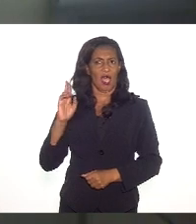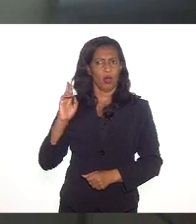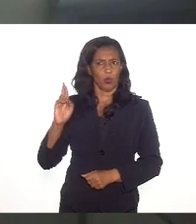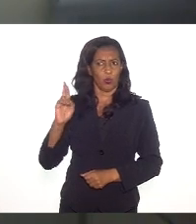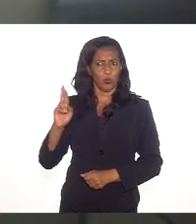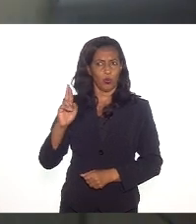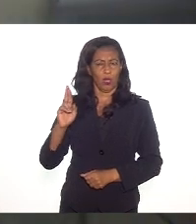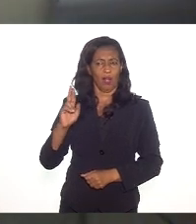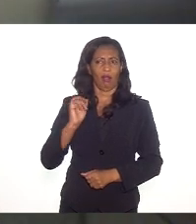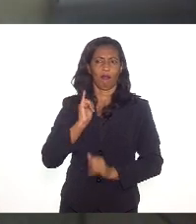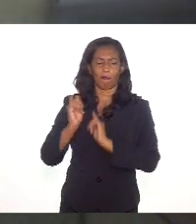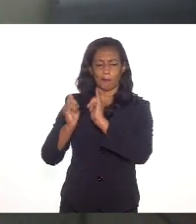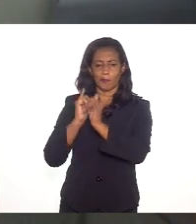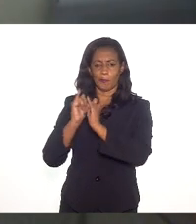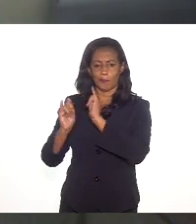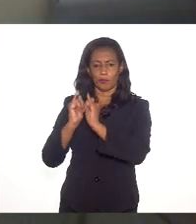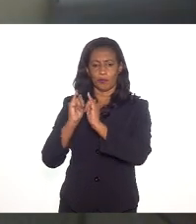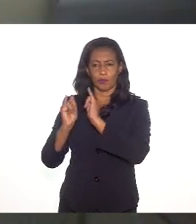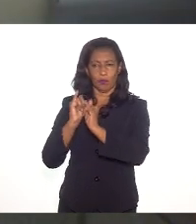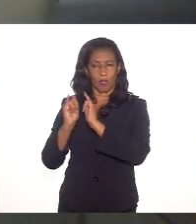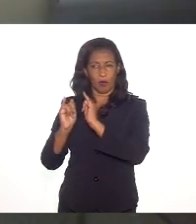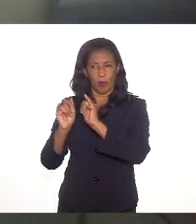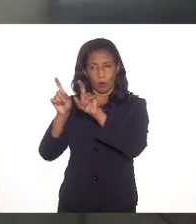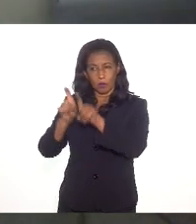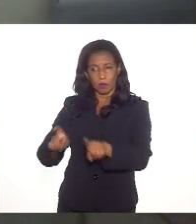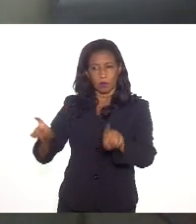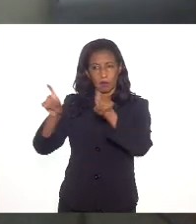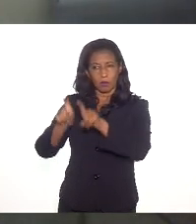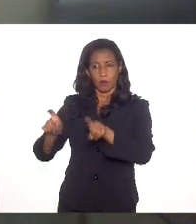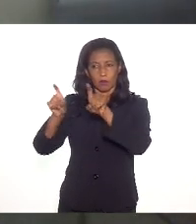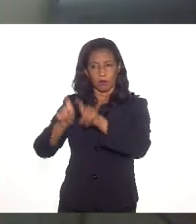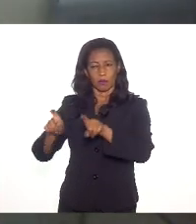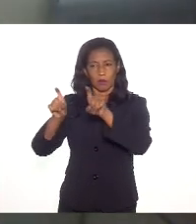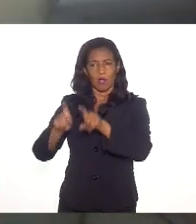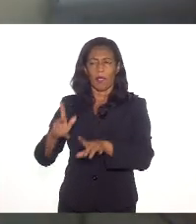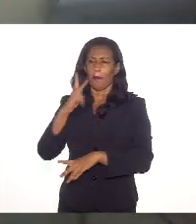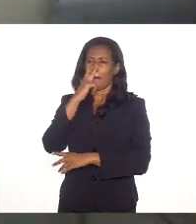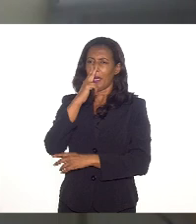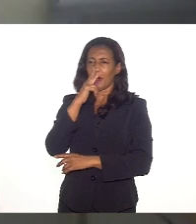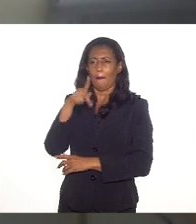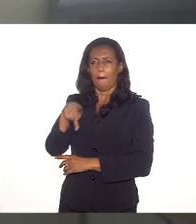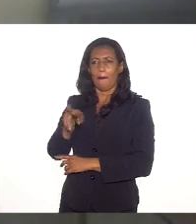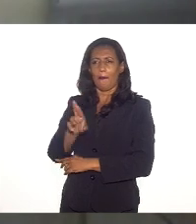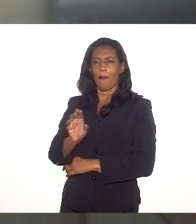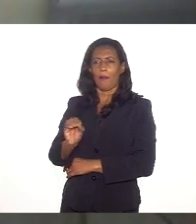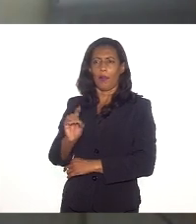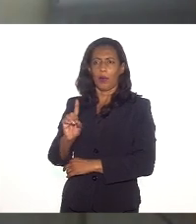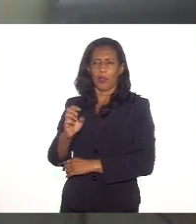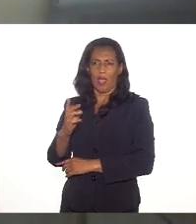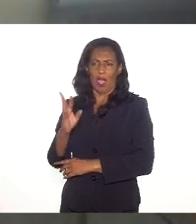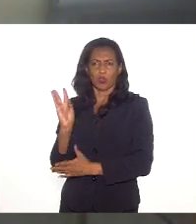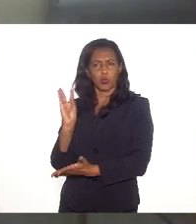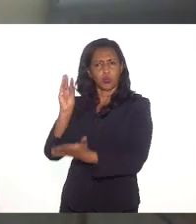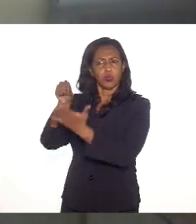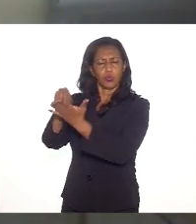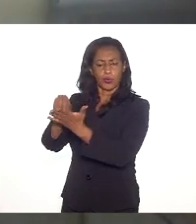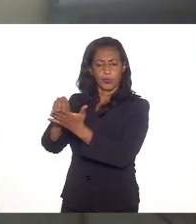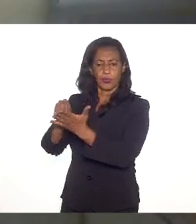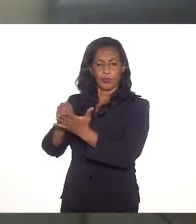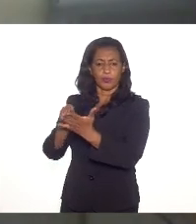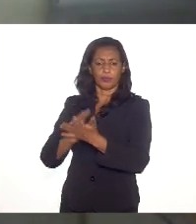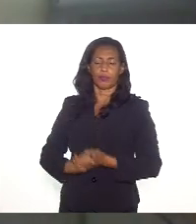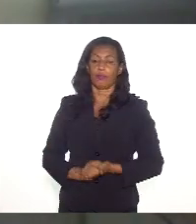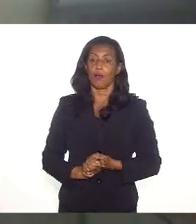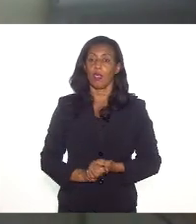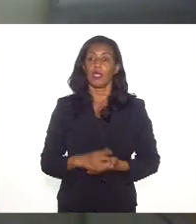trabalhar com dados de informática, tipo um Prodeste, de fazer a gestão, ele quis incluir isso. Aí mandou